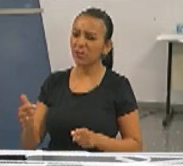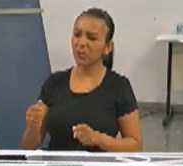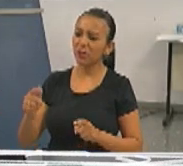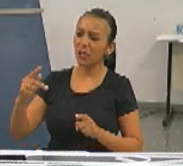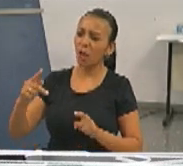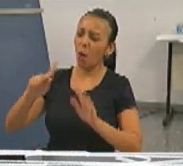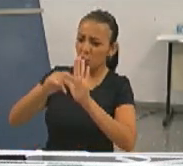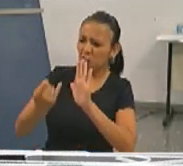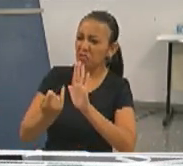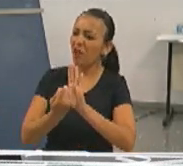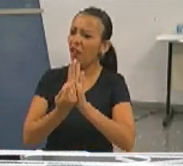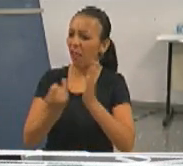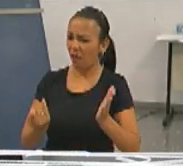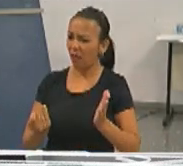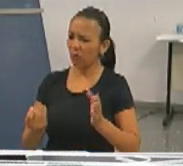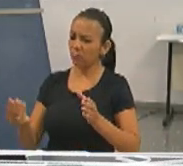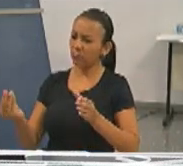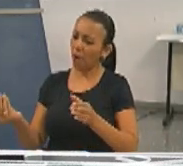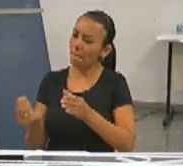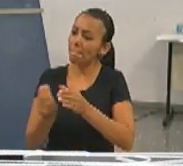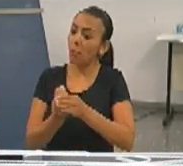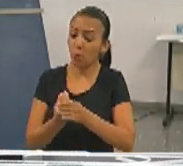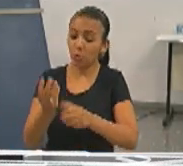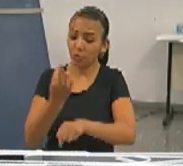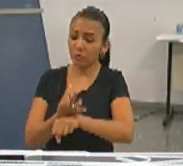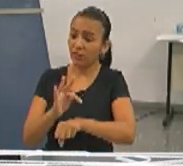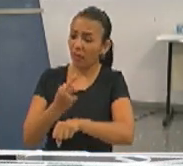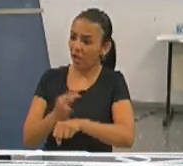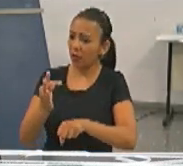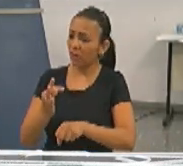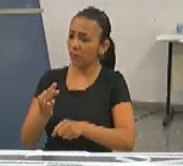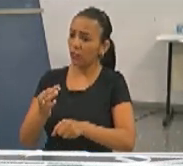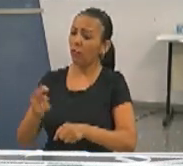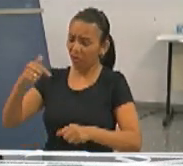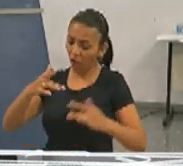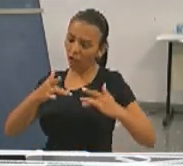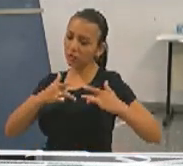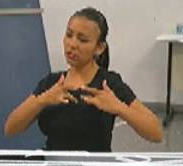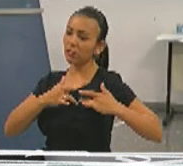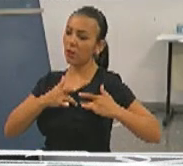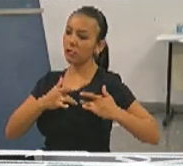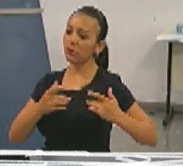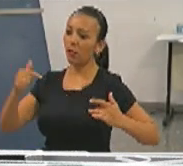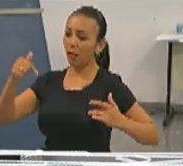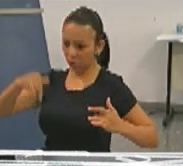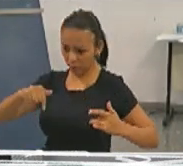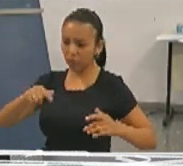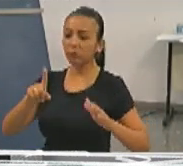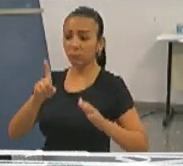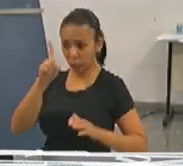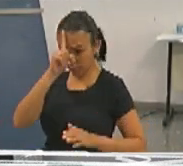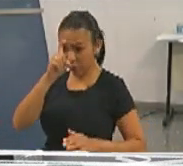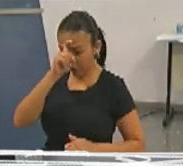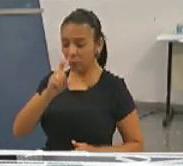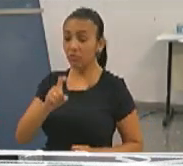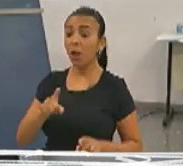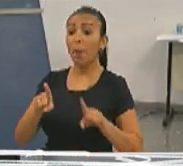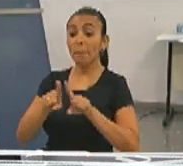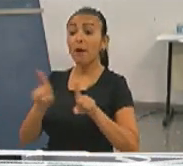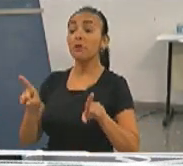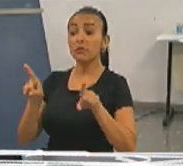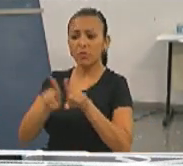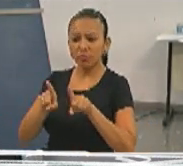de inserção desse técnico administrativo que faz assistência aqui dentro do hospital. E, ao mesmo tempo, por outro lado, a gente vê